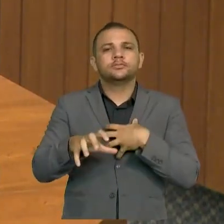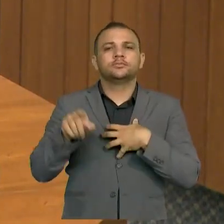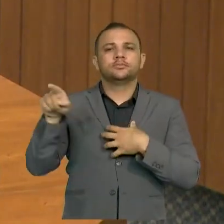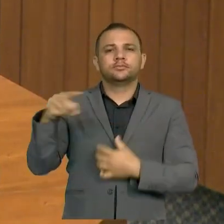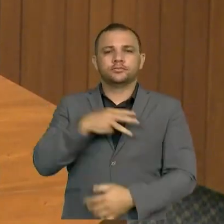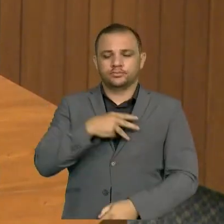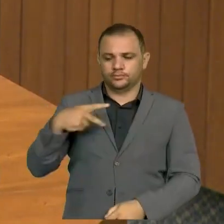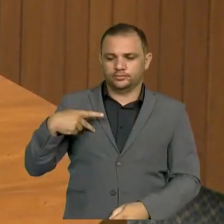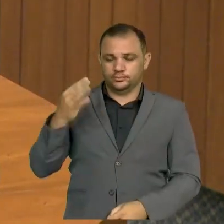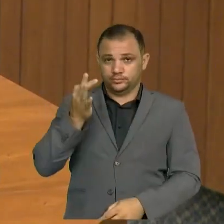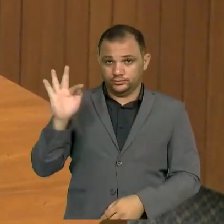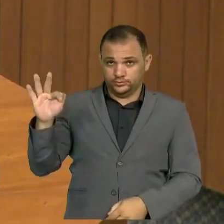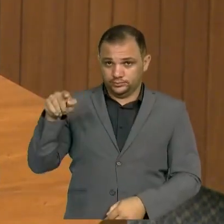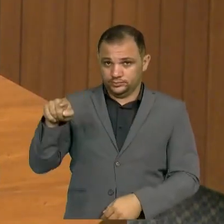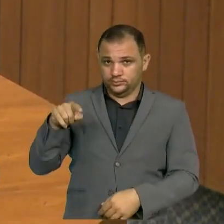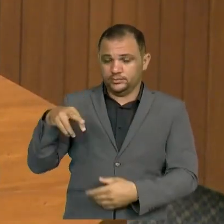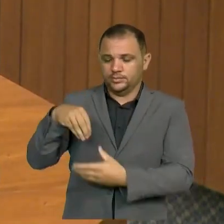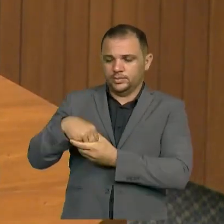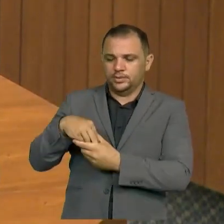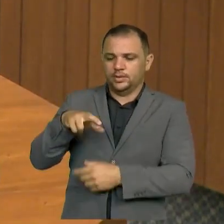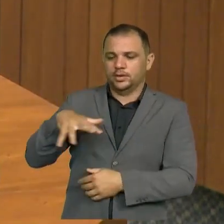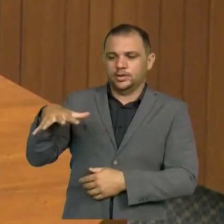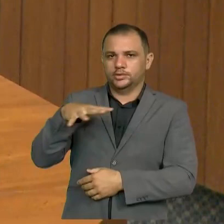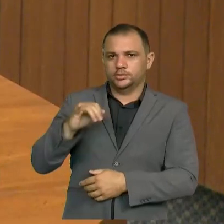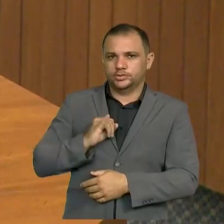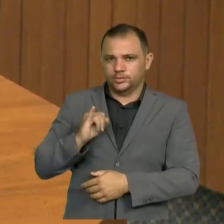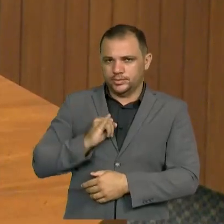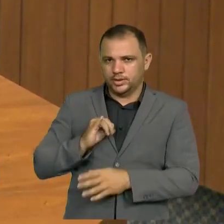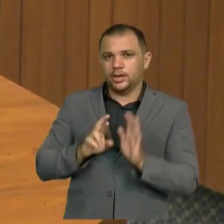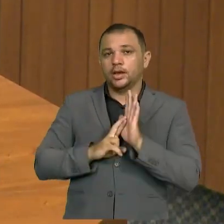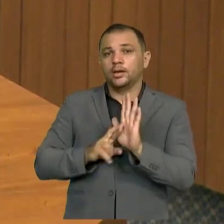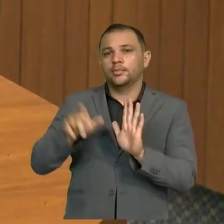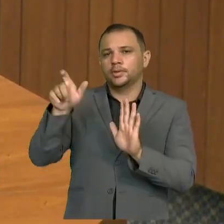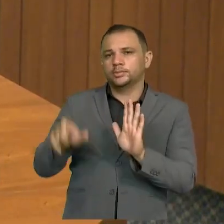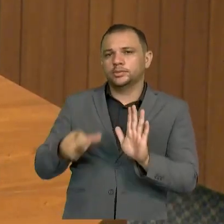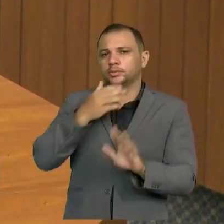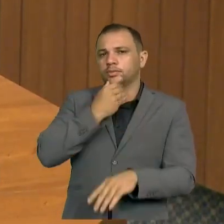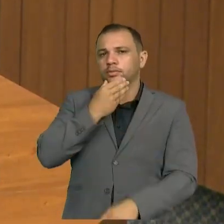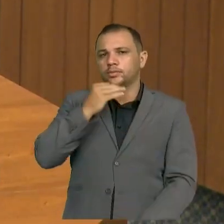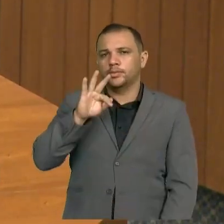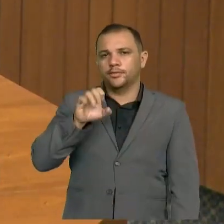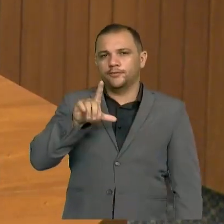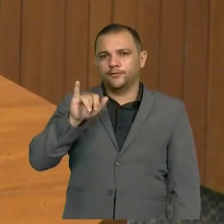na seccional lá de Imperatriz, na pessoa do Dr. Felipe, que de maneira